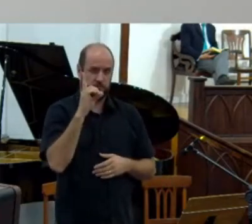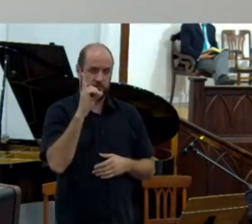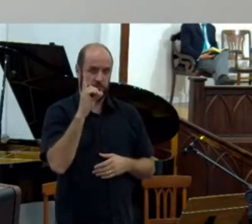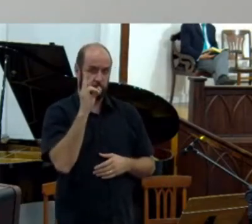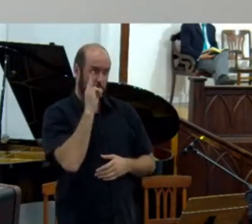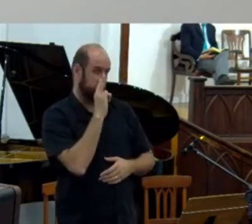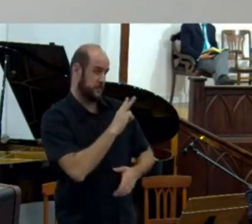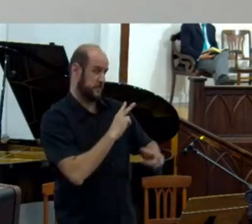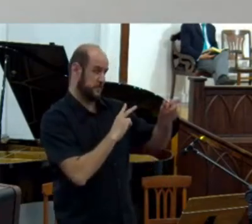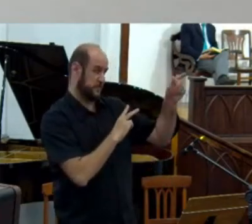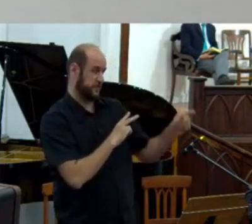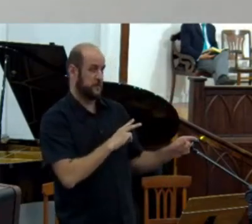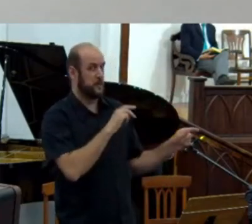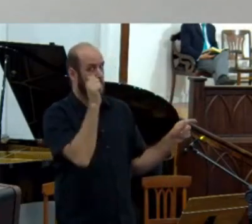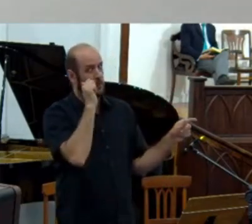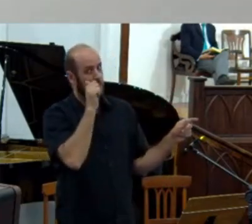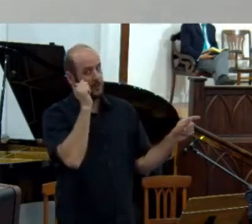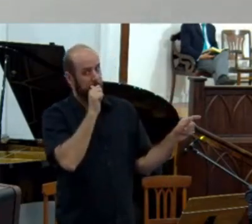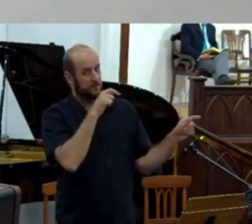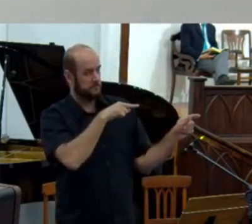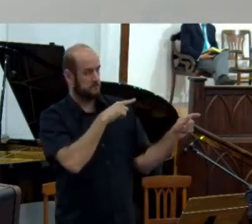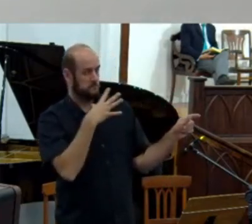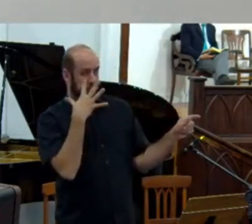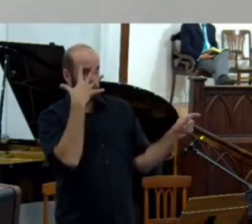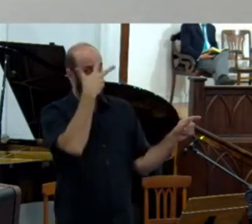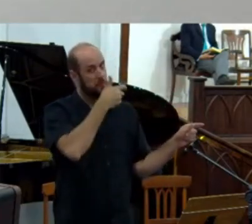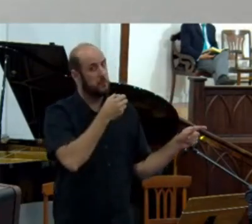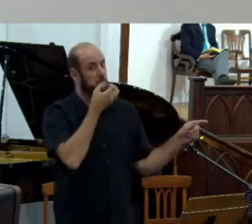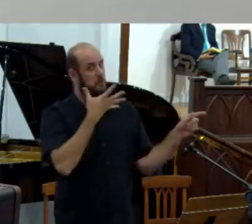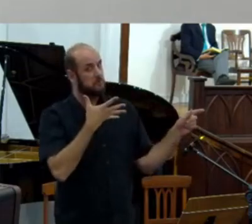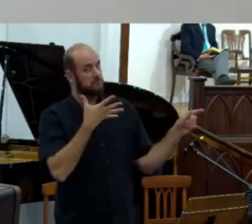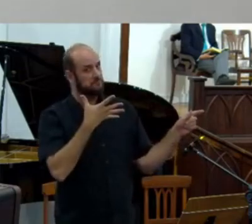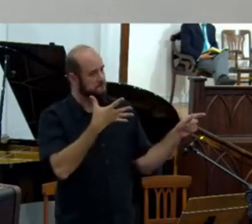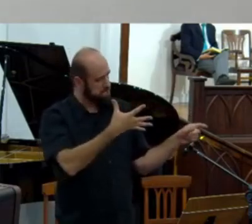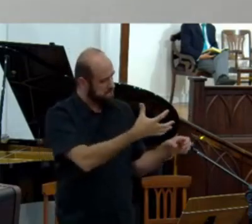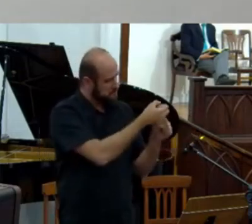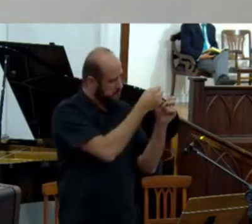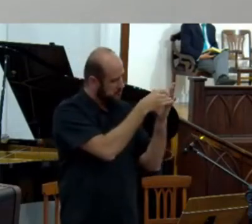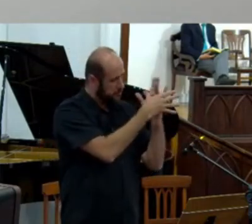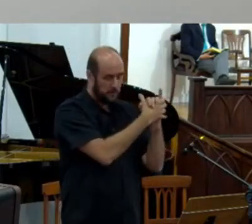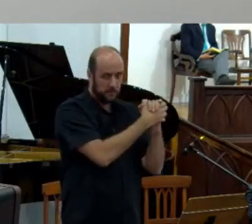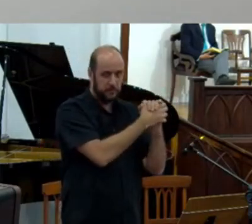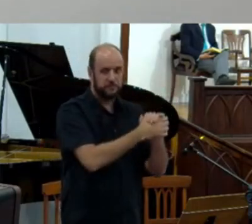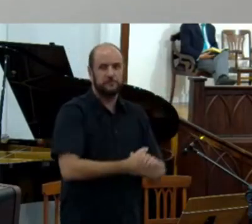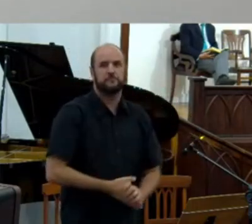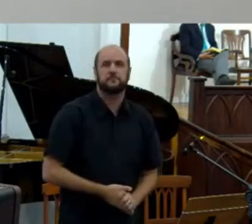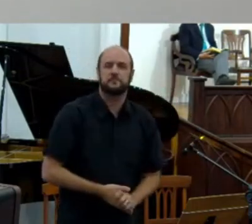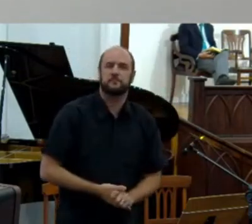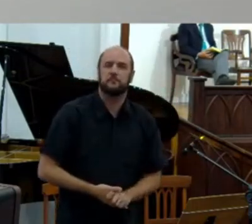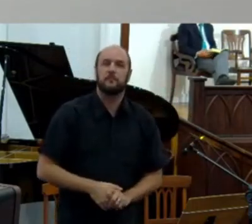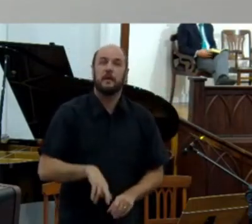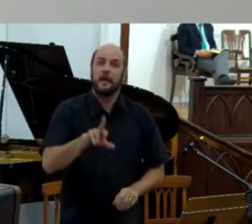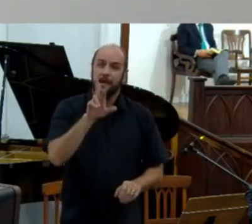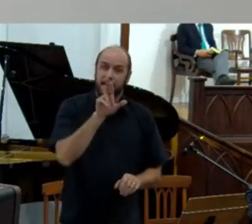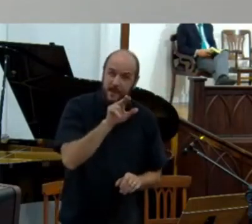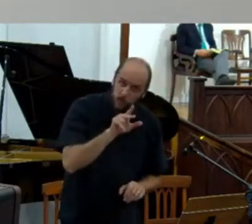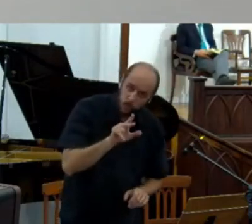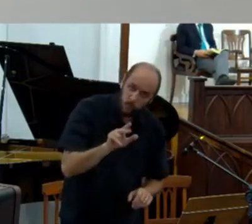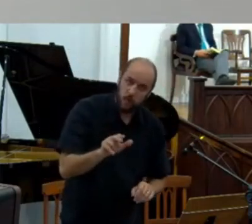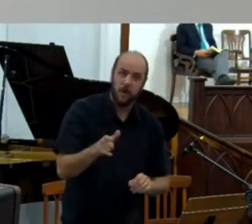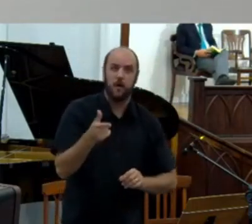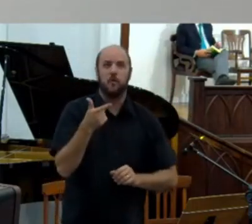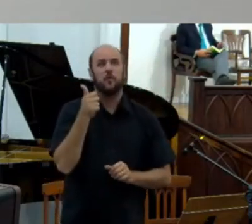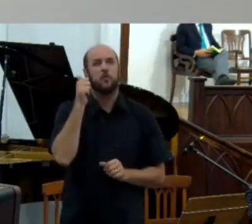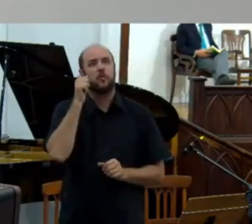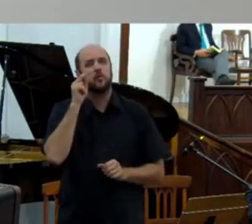dos homens, como boas, como bonitas, e tomaram para si. Que é o mesmo cenário que um dia Acã,